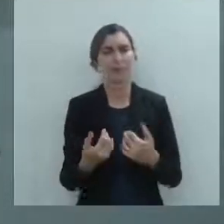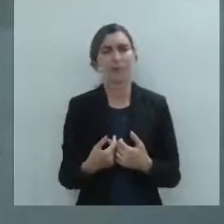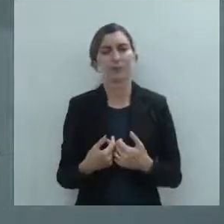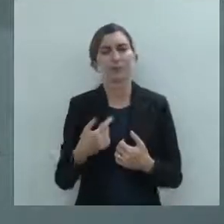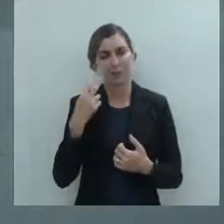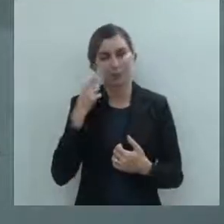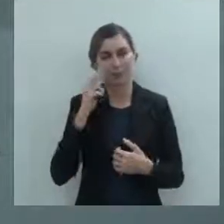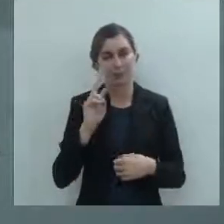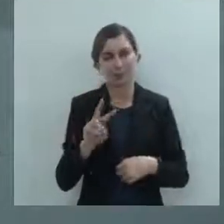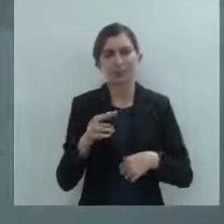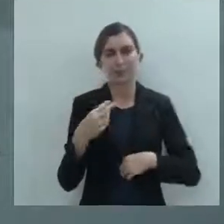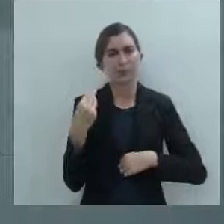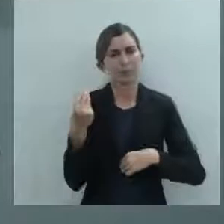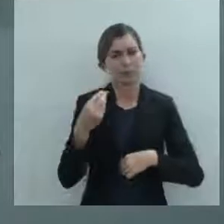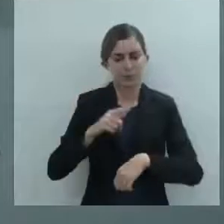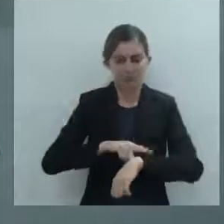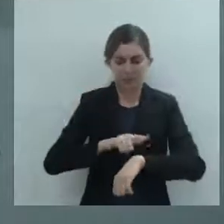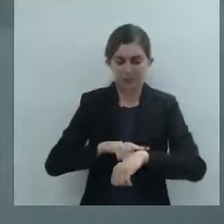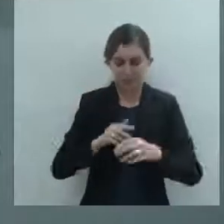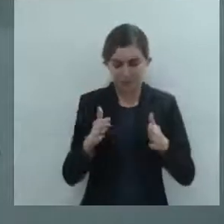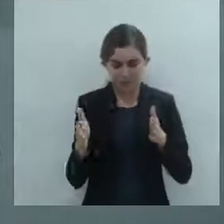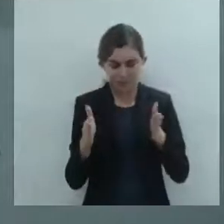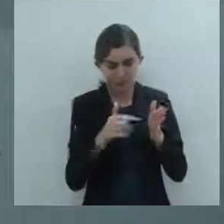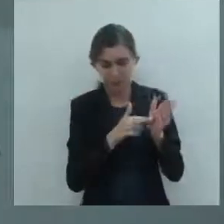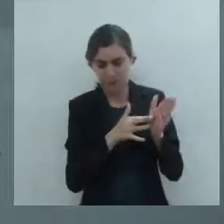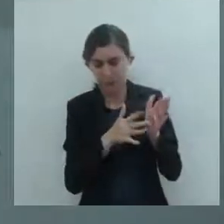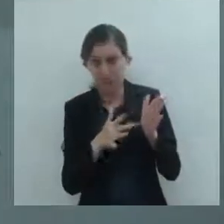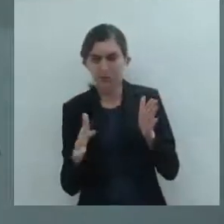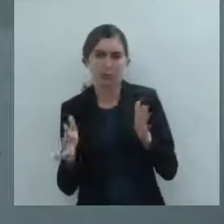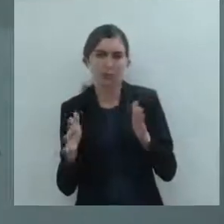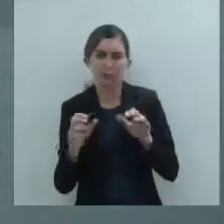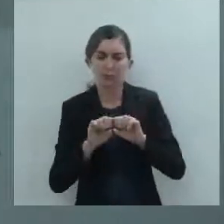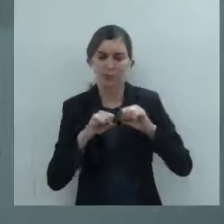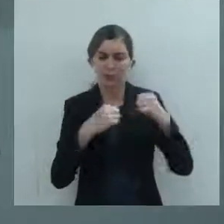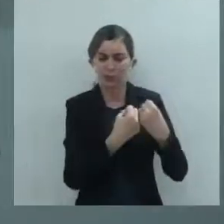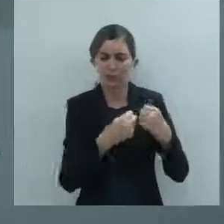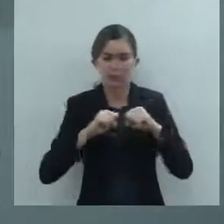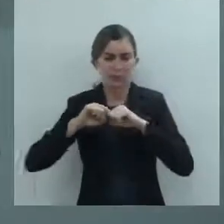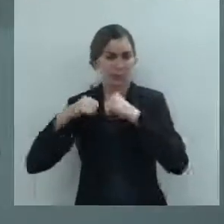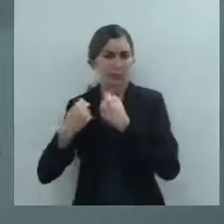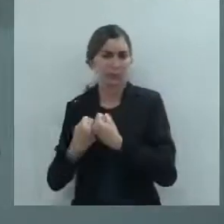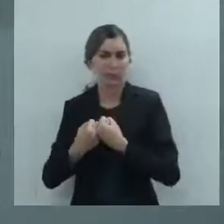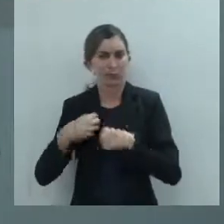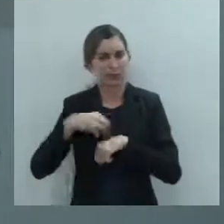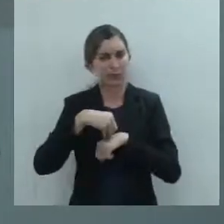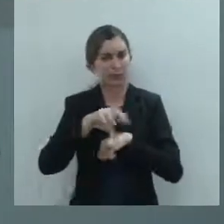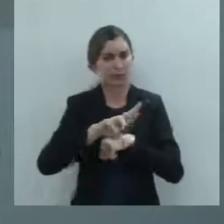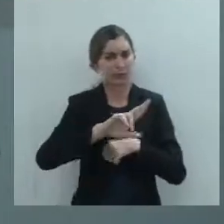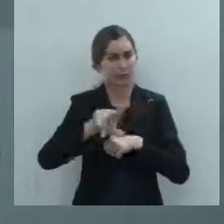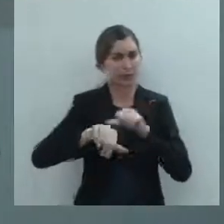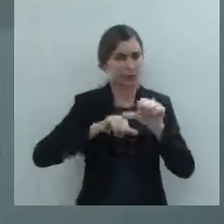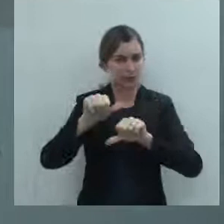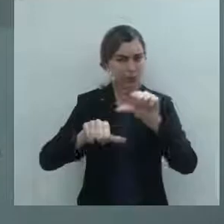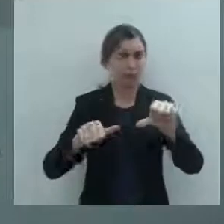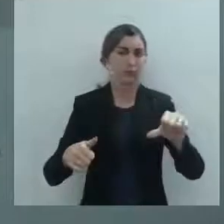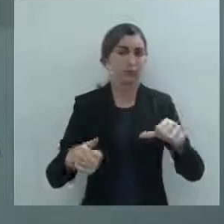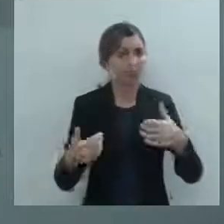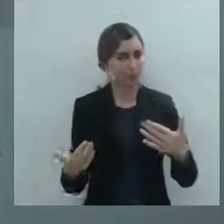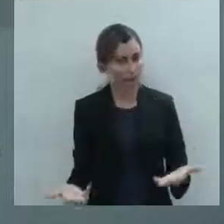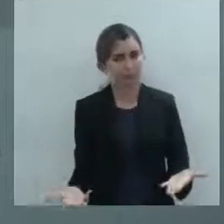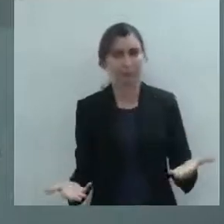viu uma passagem do tempo indeterminado a sociedade traz uma série de transformações